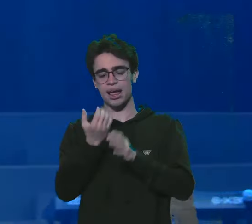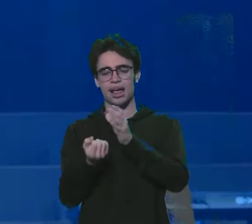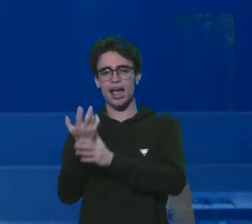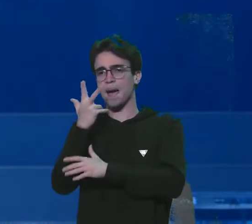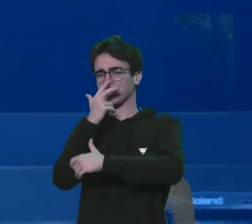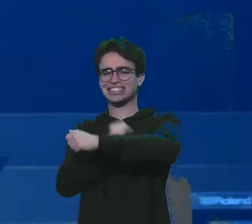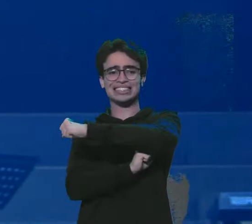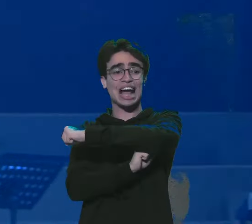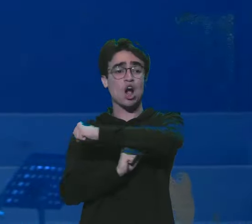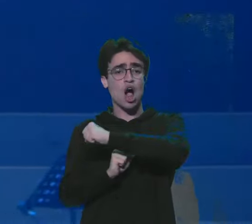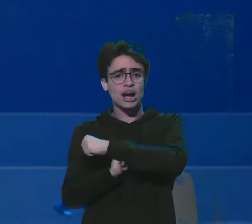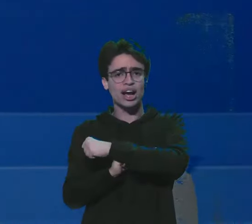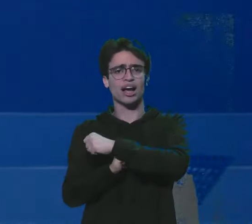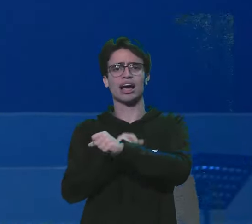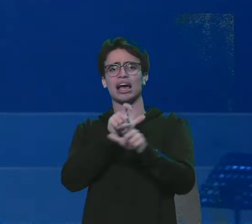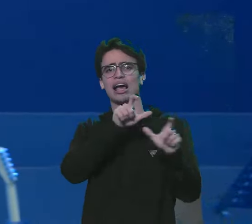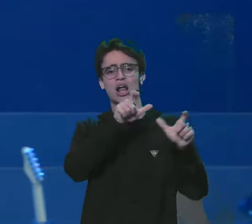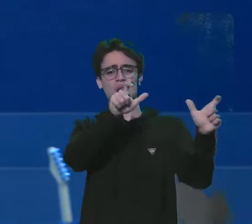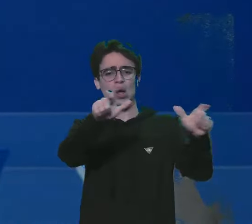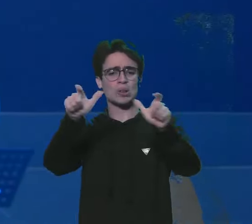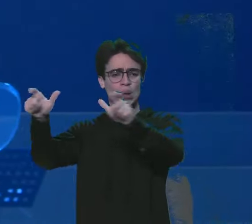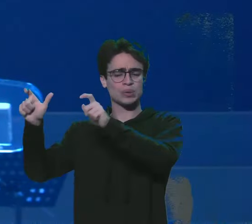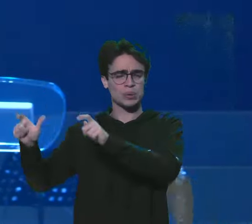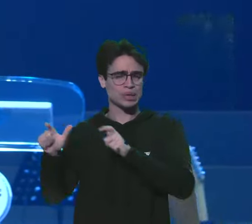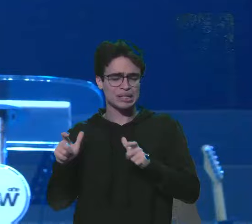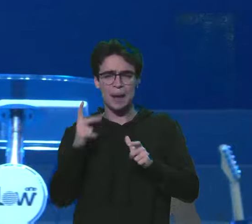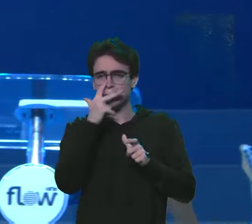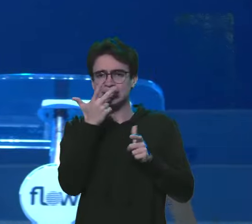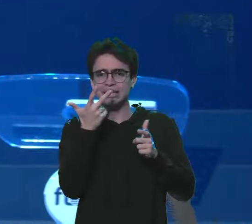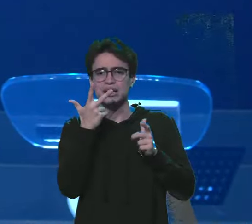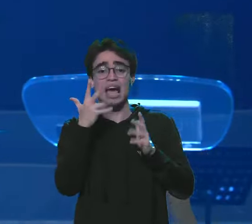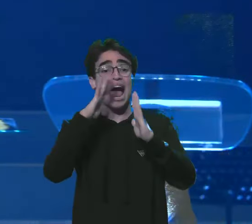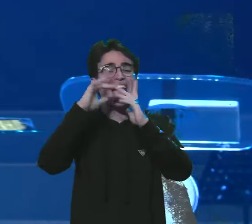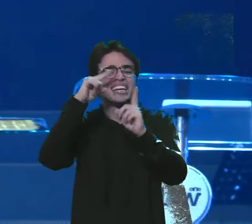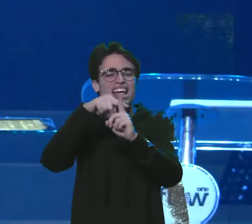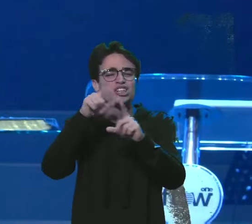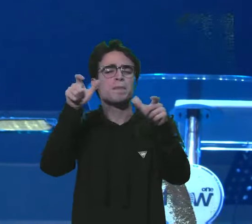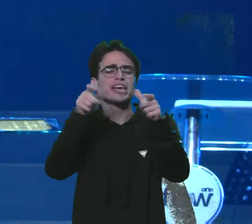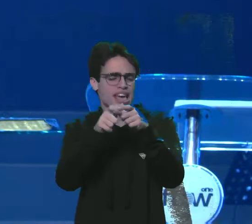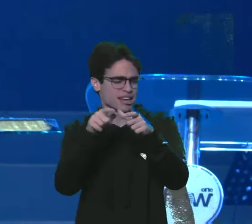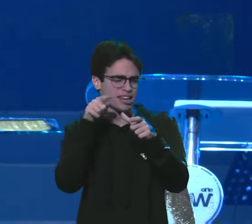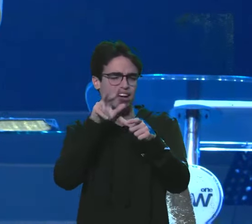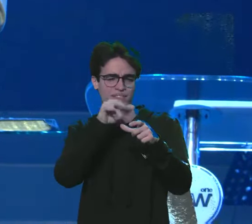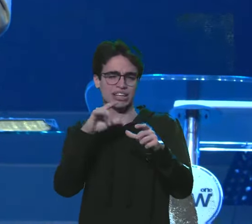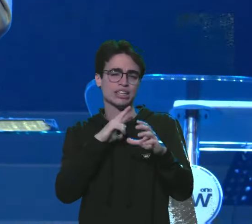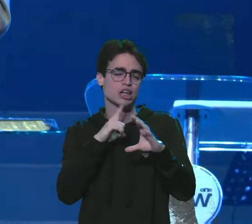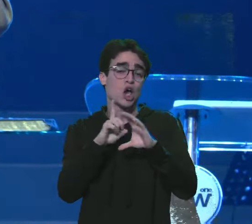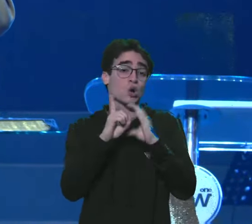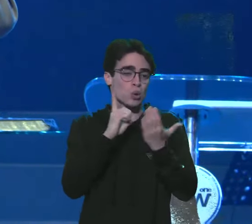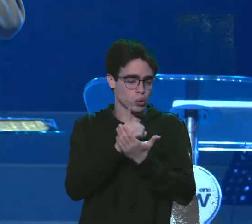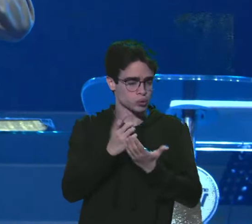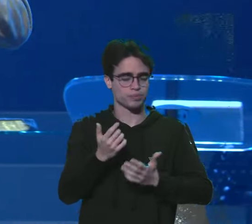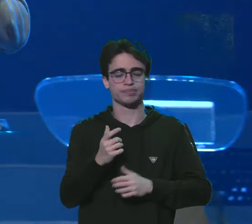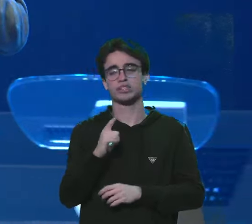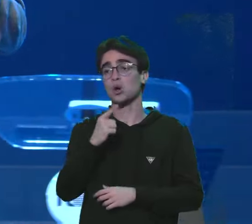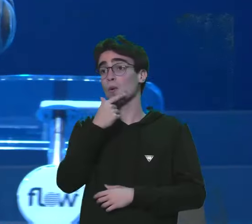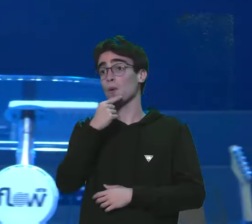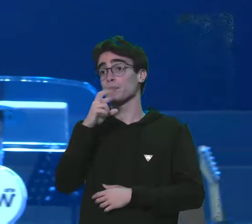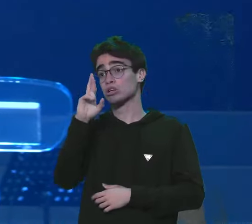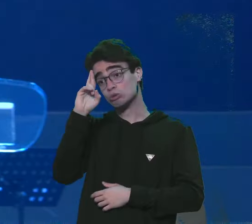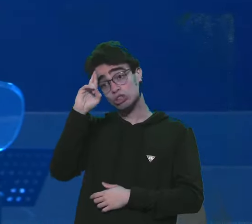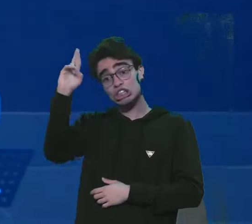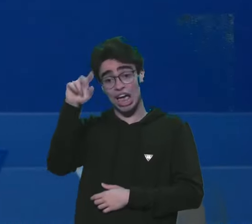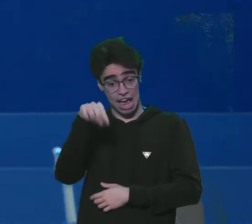uma espécie de pequenos lugares para eles realizarem cultos. E um chefe desse lugar chegou